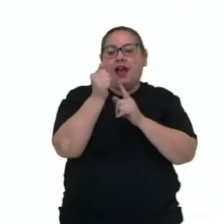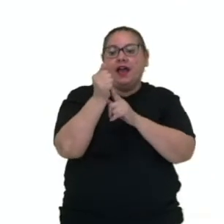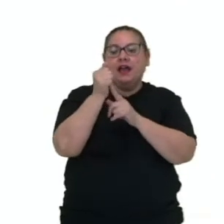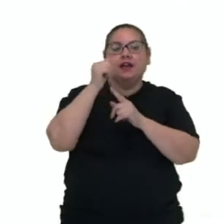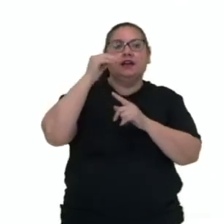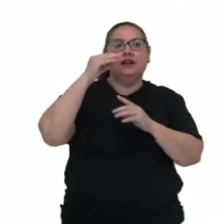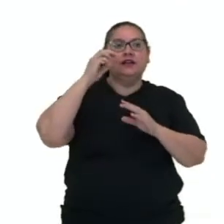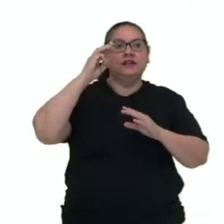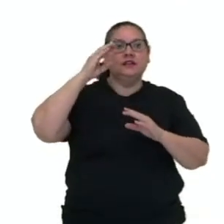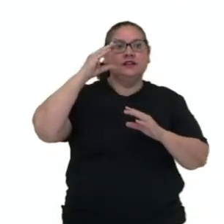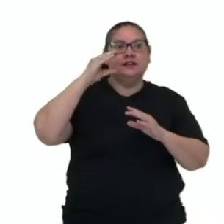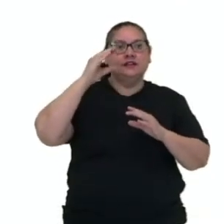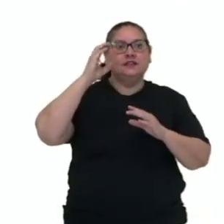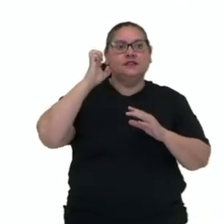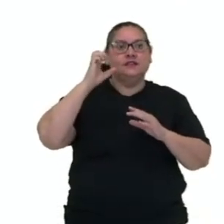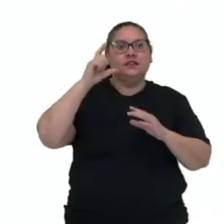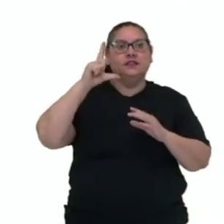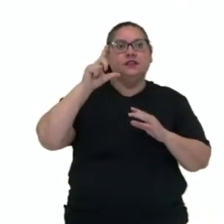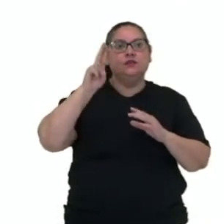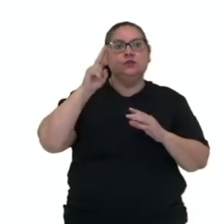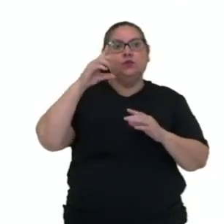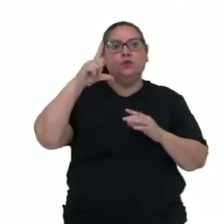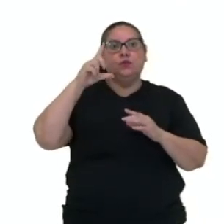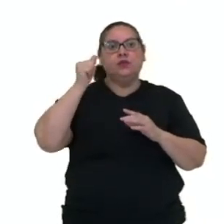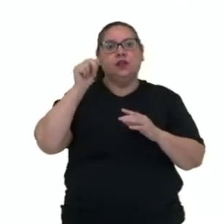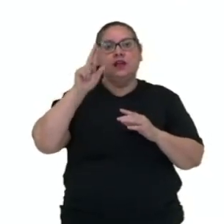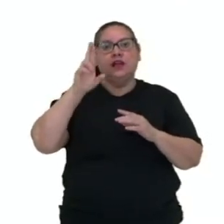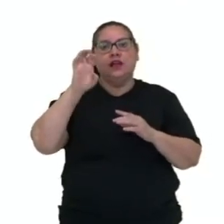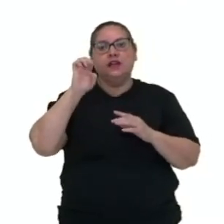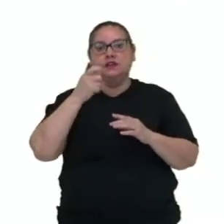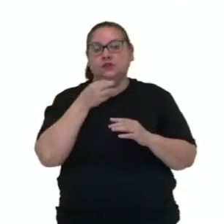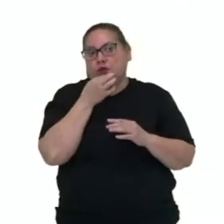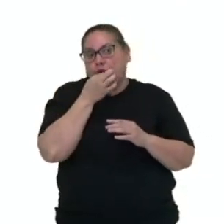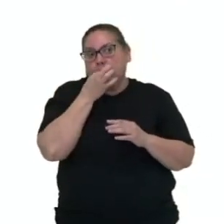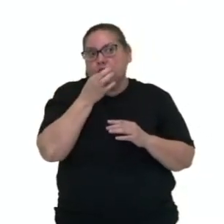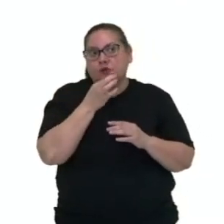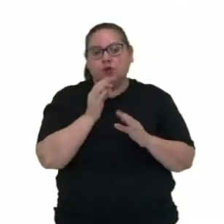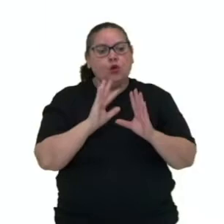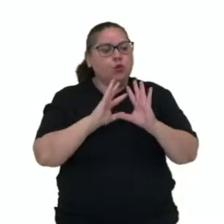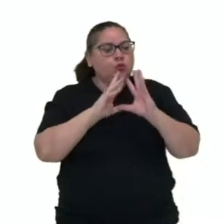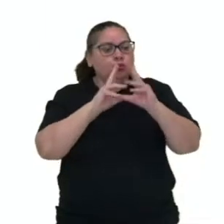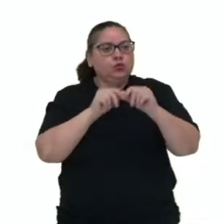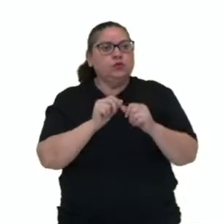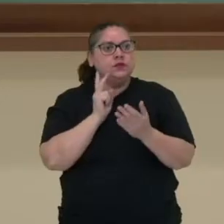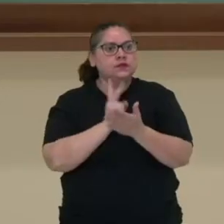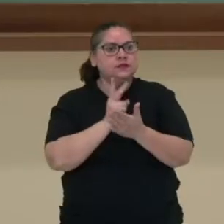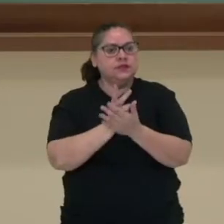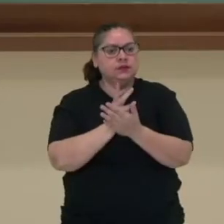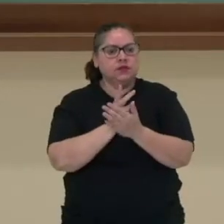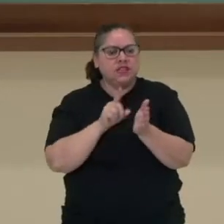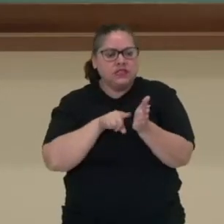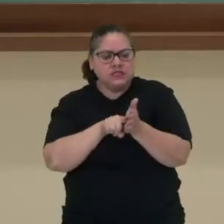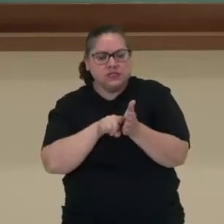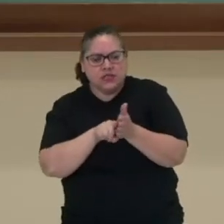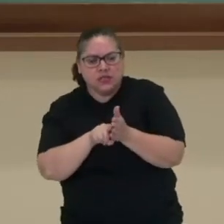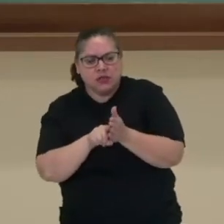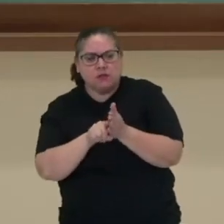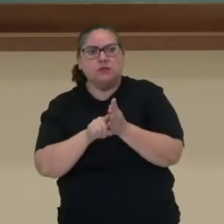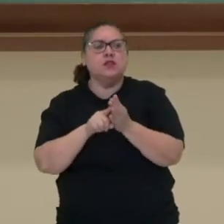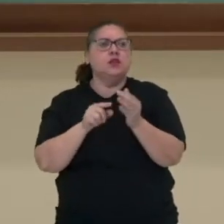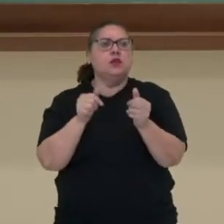acelulares. Opa! Pessoal, uma dica aqui. Toda vez que em ciências e